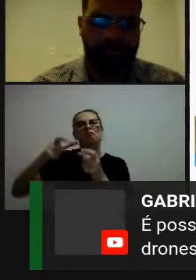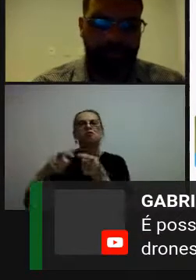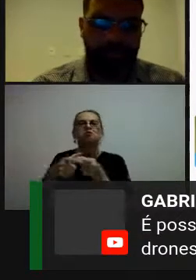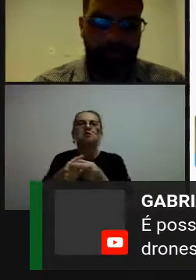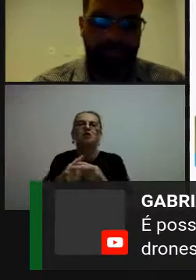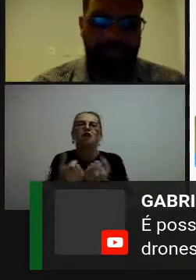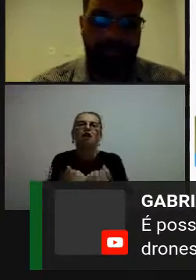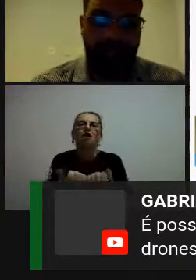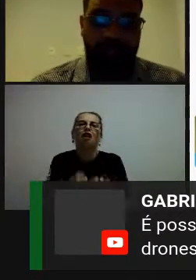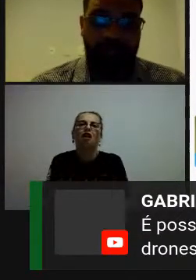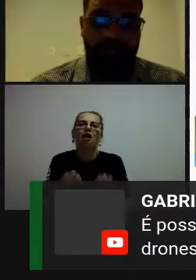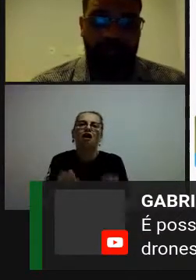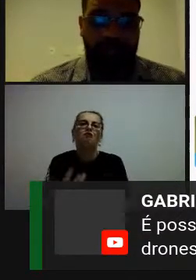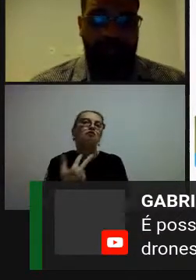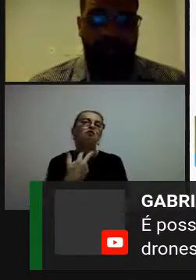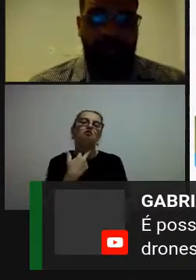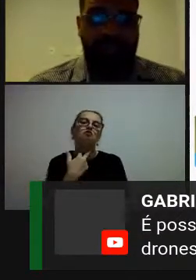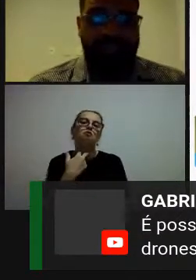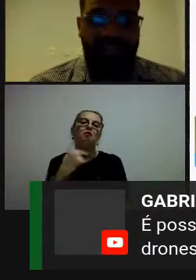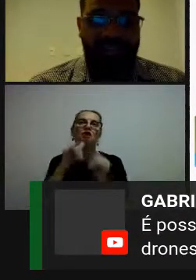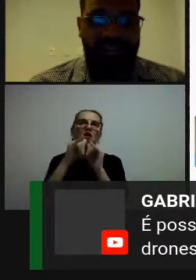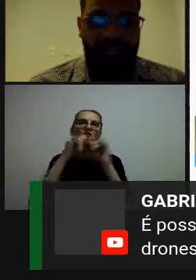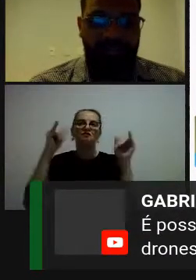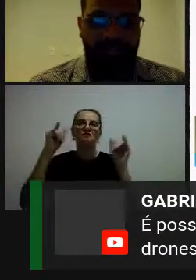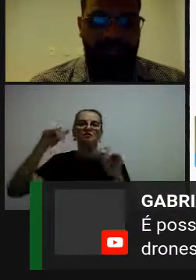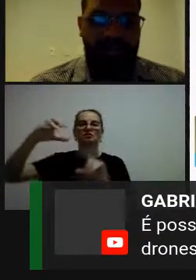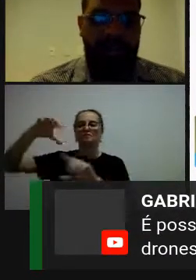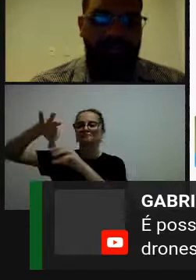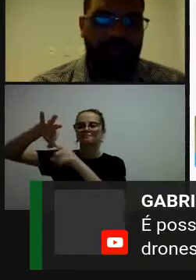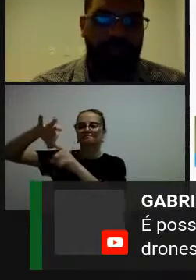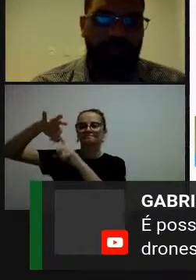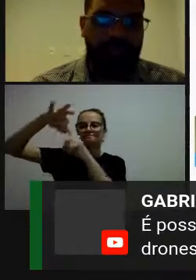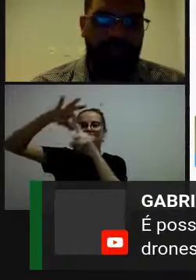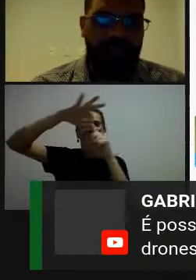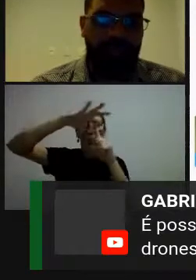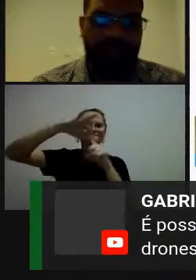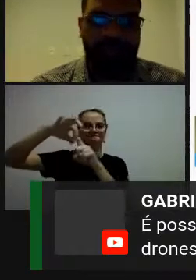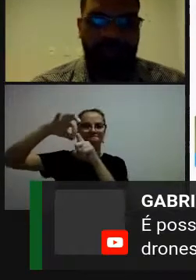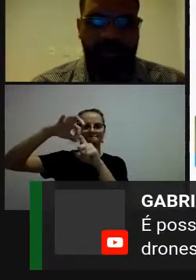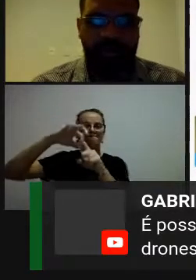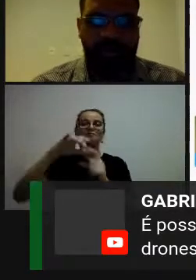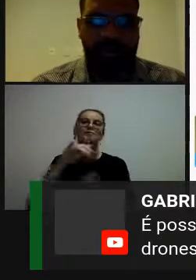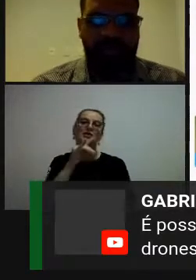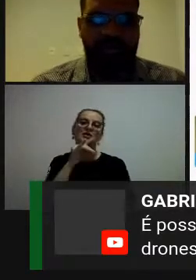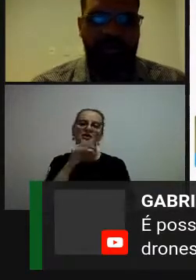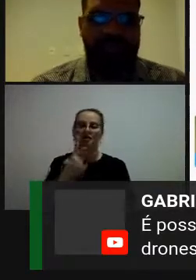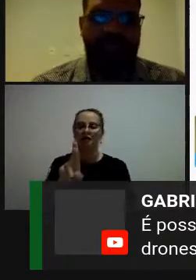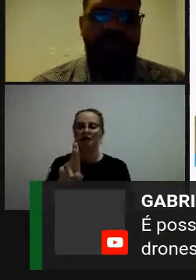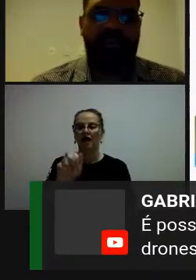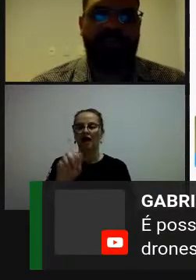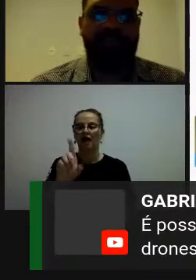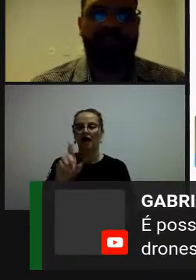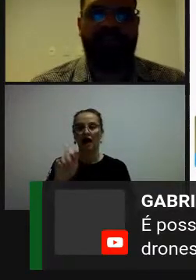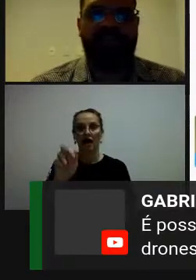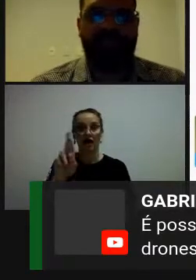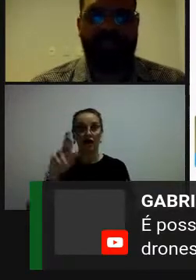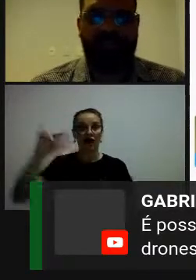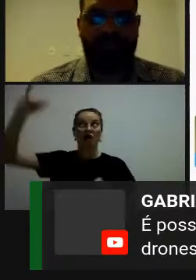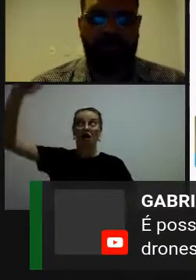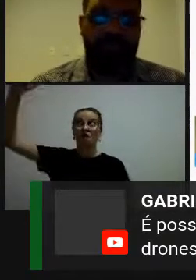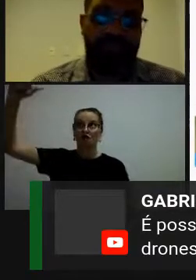peso. Por exemplo, um radar, né, aerotransportado por um avião, ele conseguiria